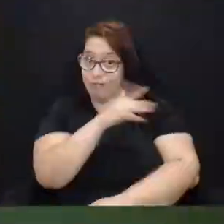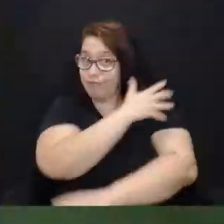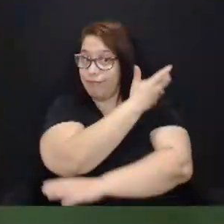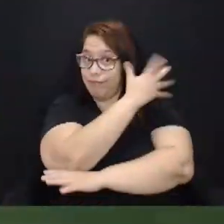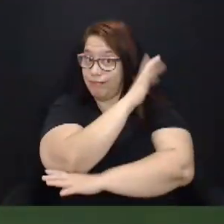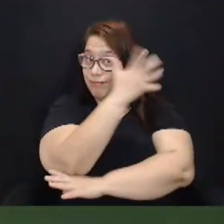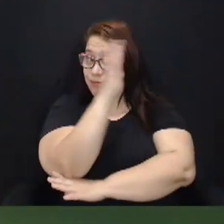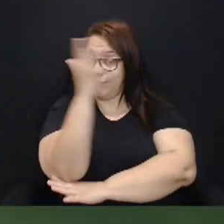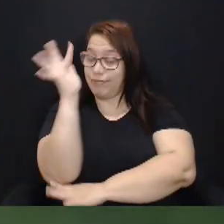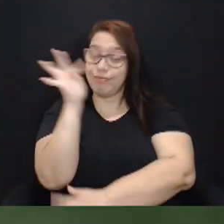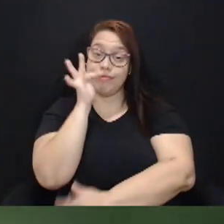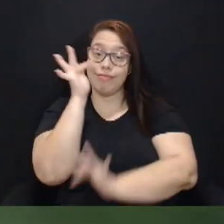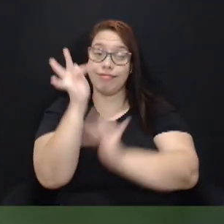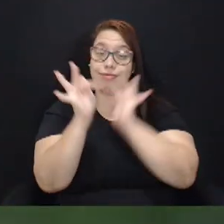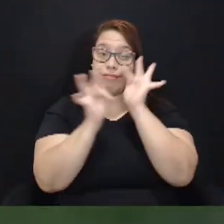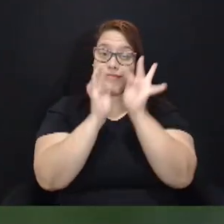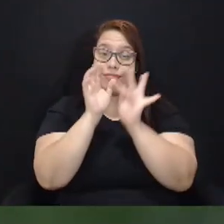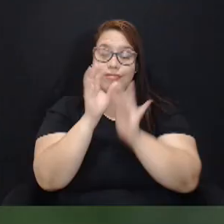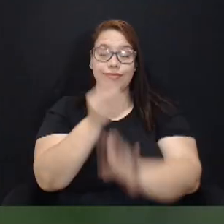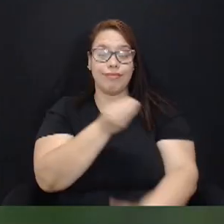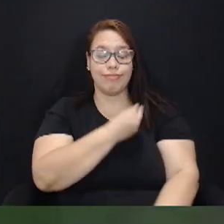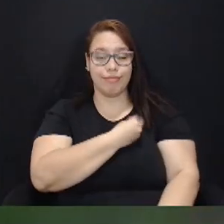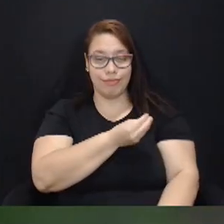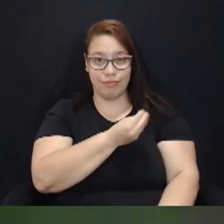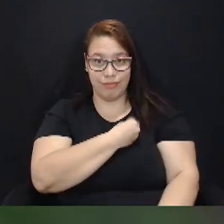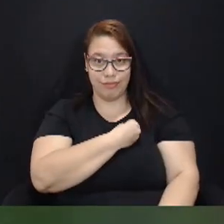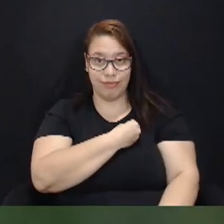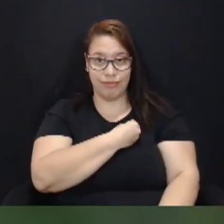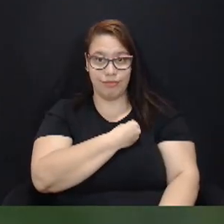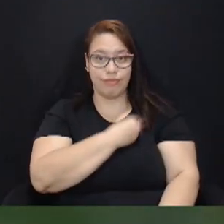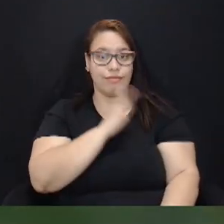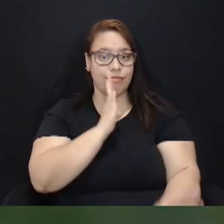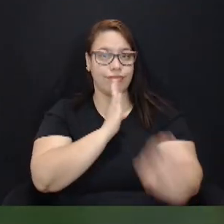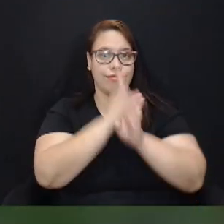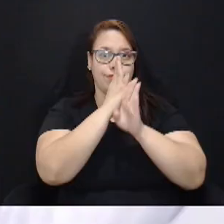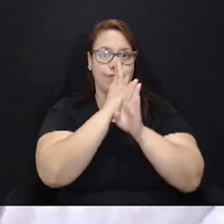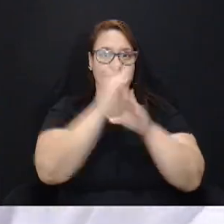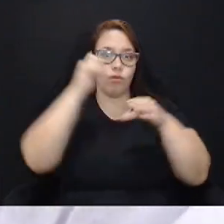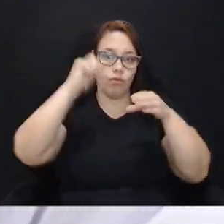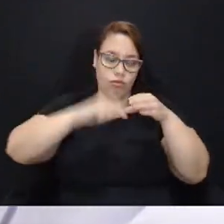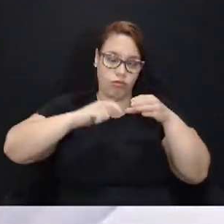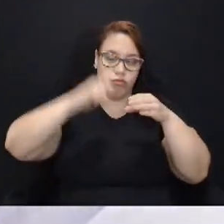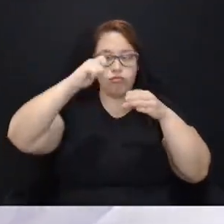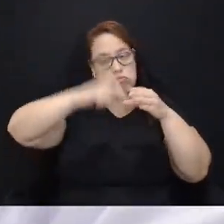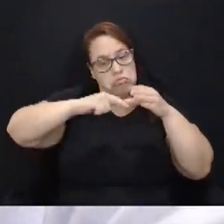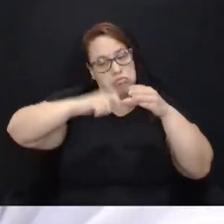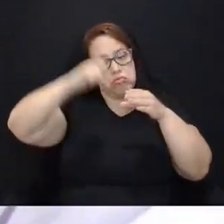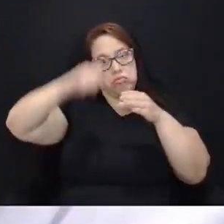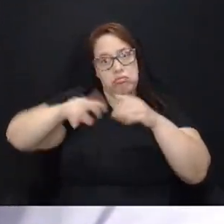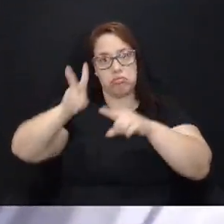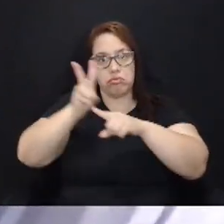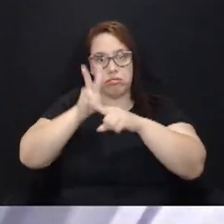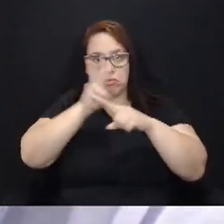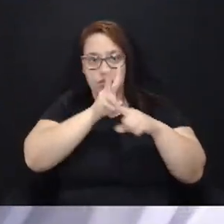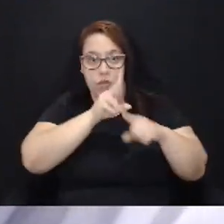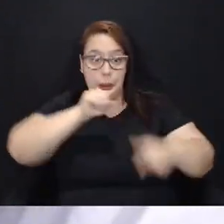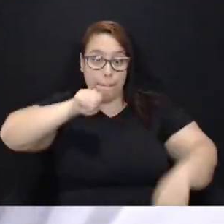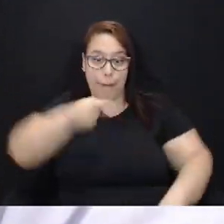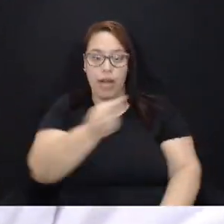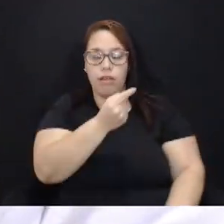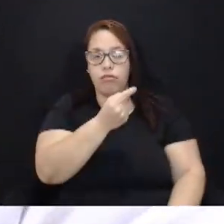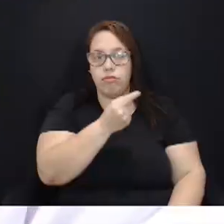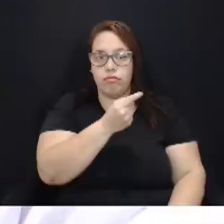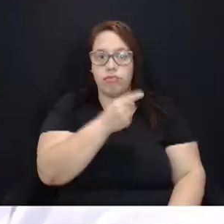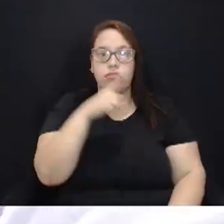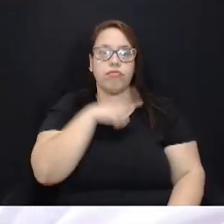um meio de sobrevivência, onde eu me encontrei. Plantei uma, plantei duas, quando fui ver já tinha plantado 1000. Fora que tem outros jardins